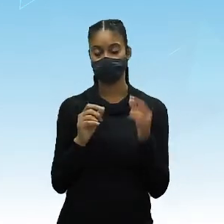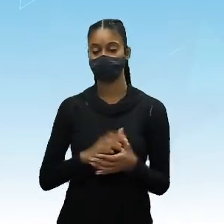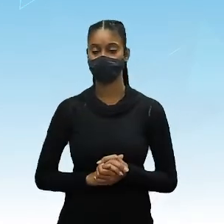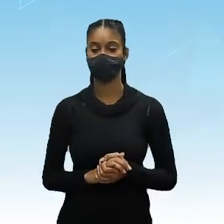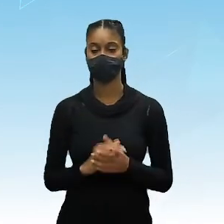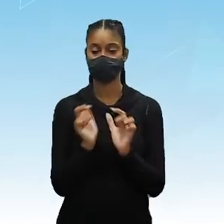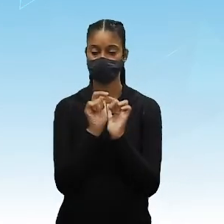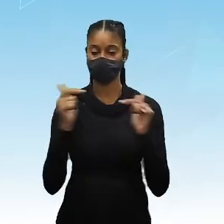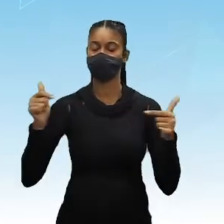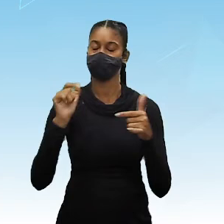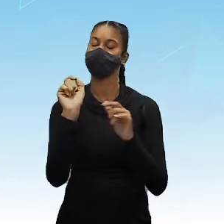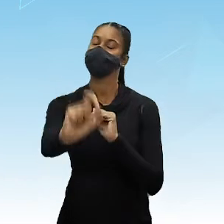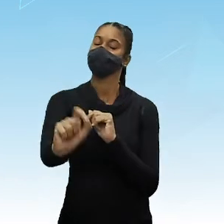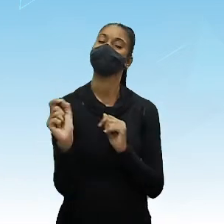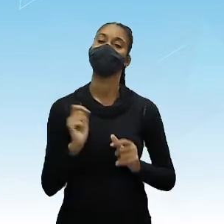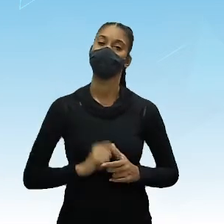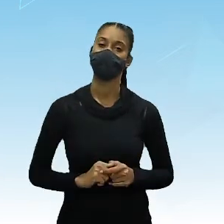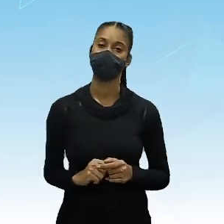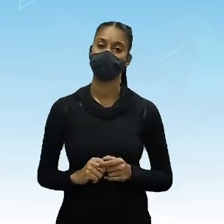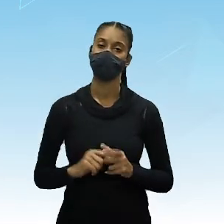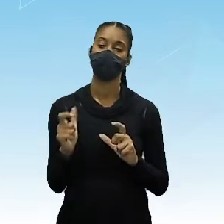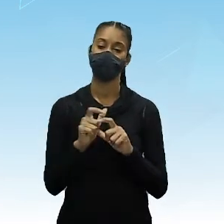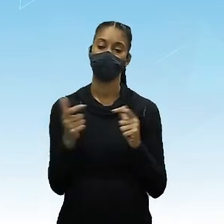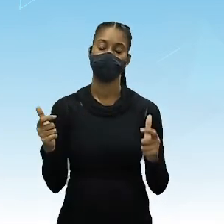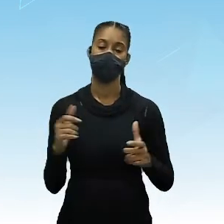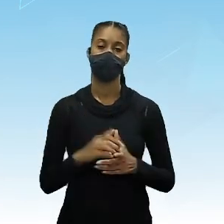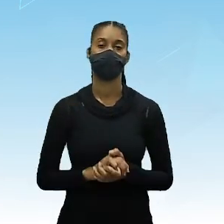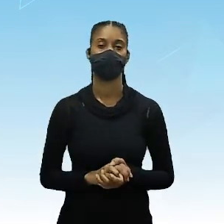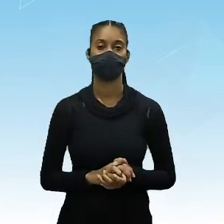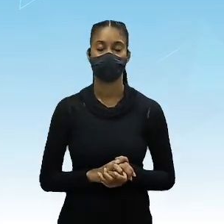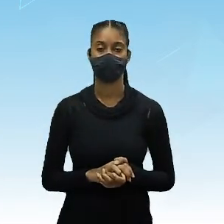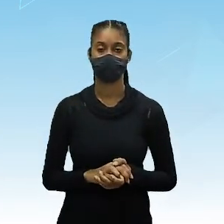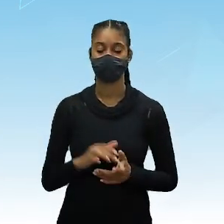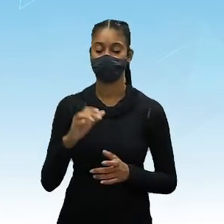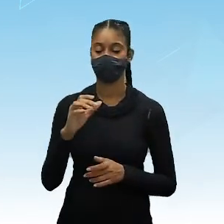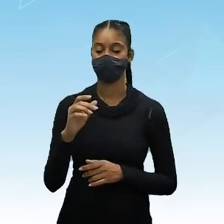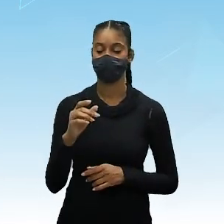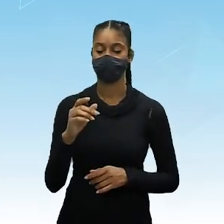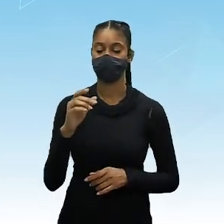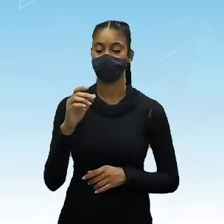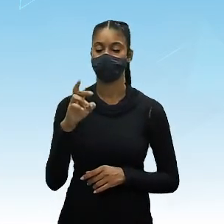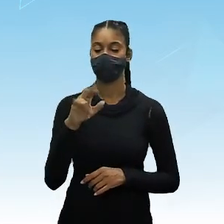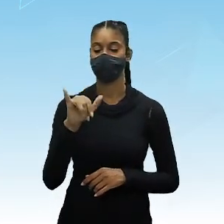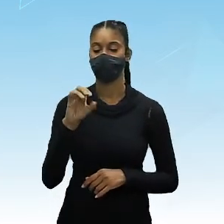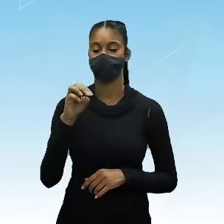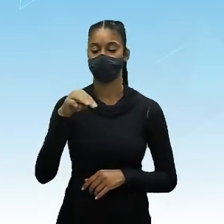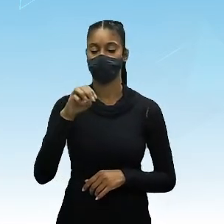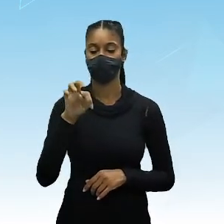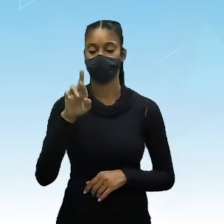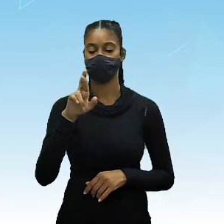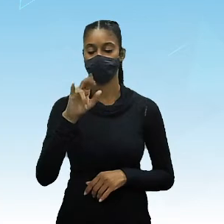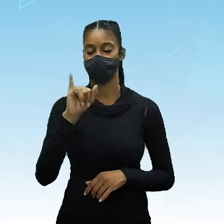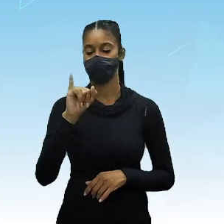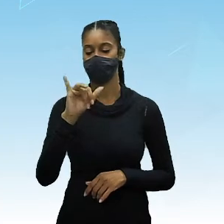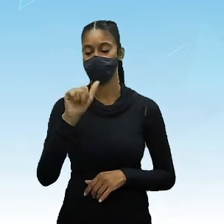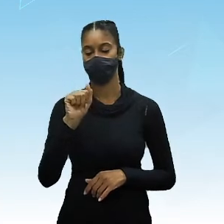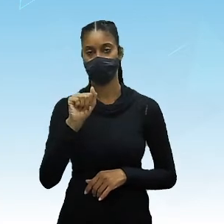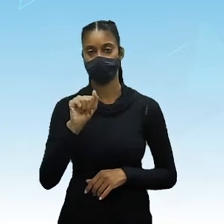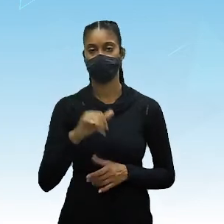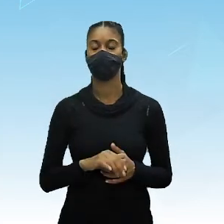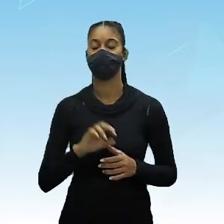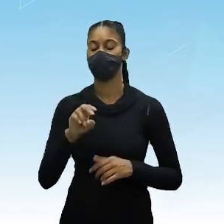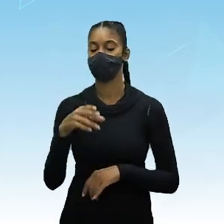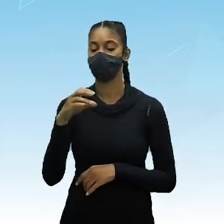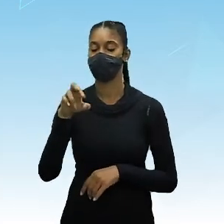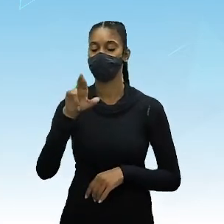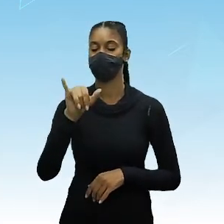lá aumenta, tá? Esse ΔT é o quanto aumentou. Na criometria, na crioscopia ou criometria, a gente tem